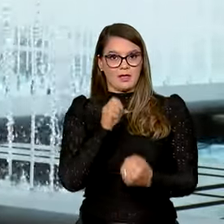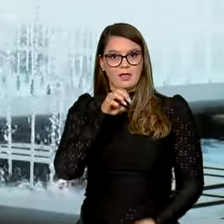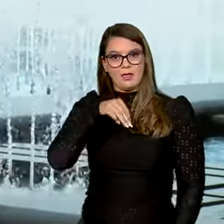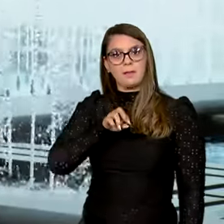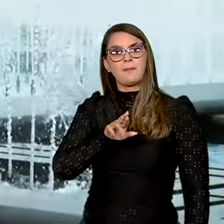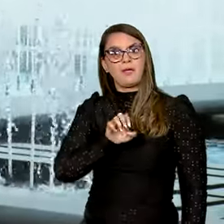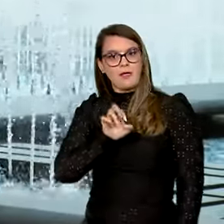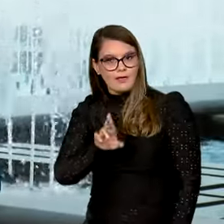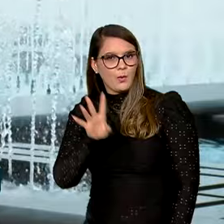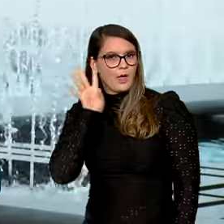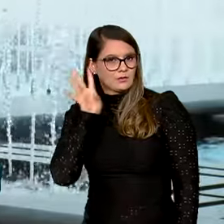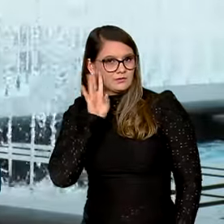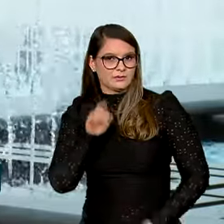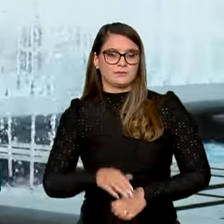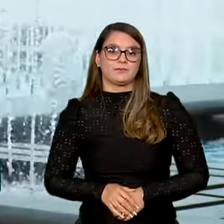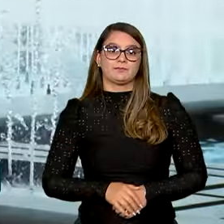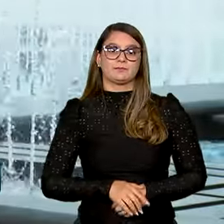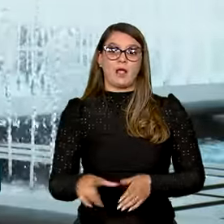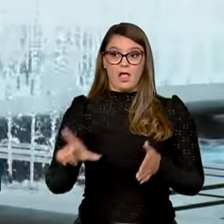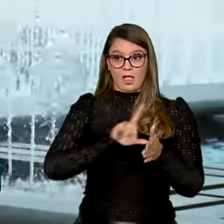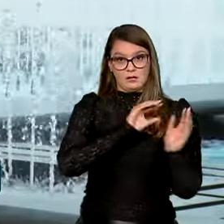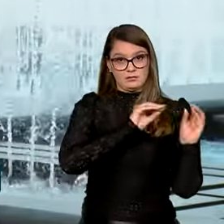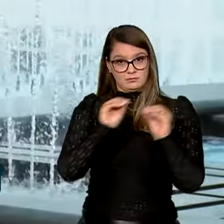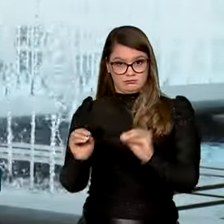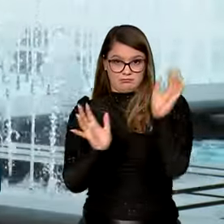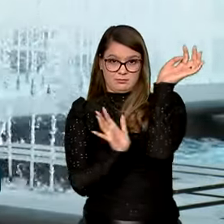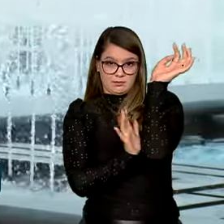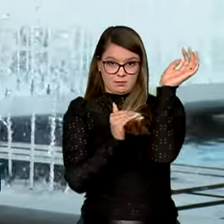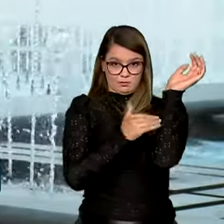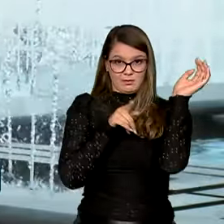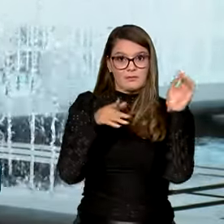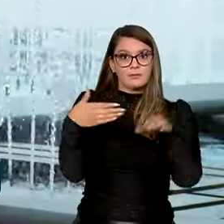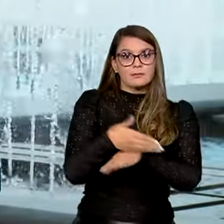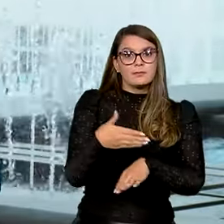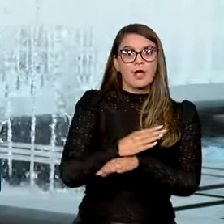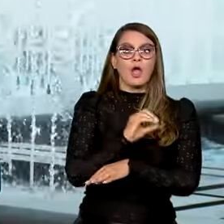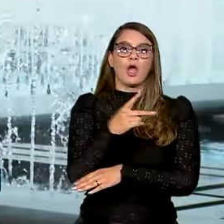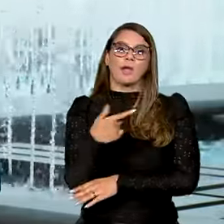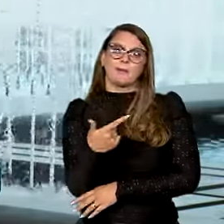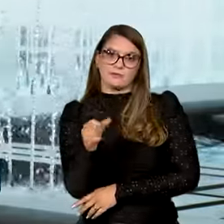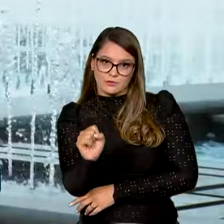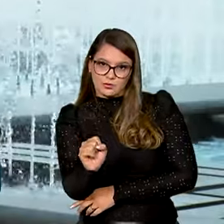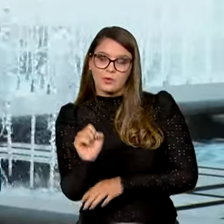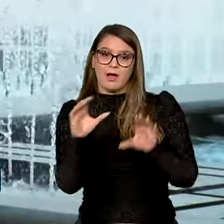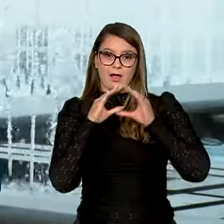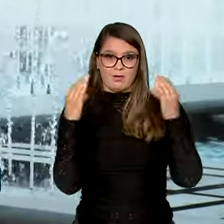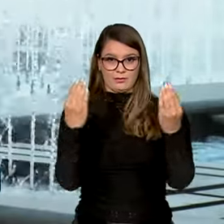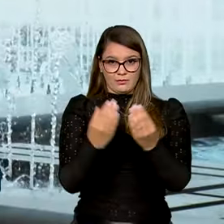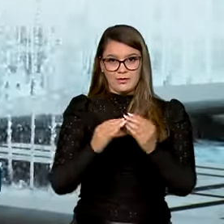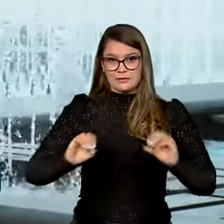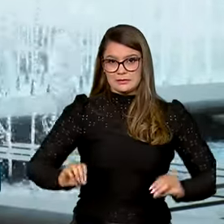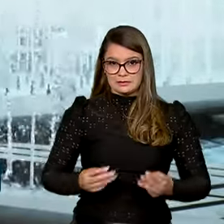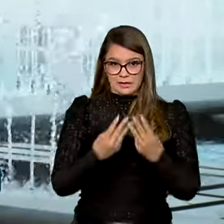quarta-feira antes de embarcar para Dubai nos Emirados Árabes onde ele vai participar da cop 28 a conferência das Nações